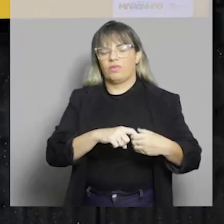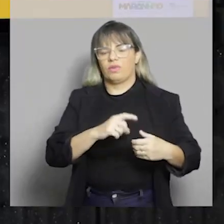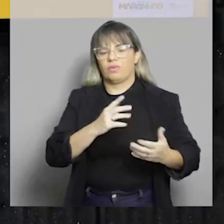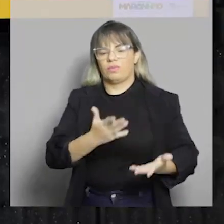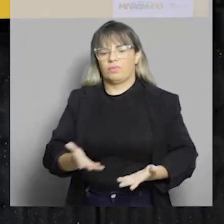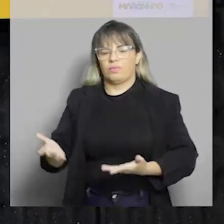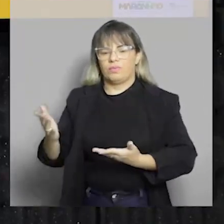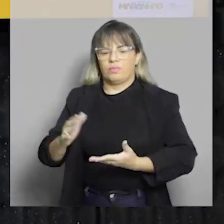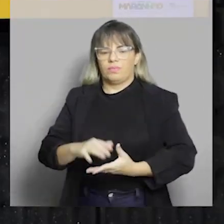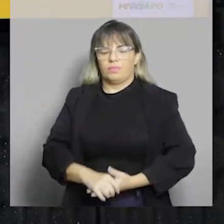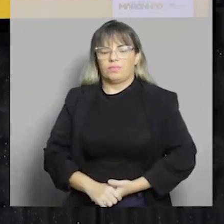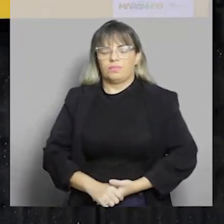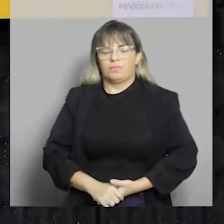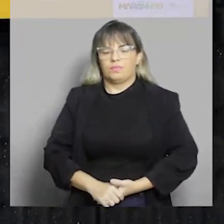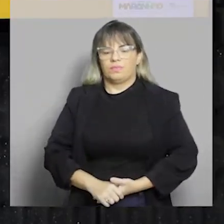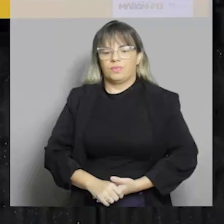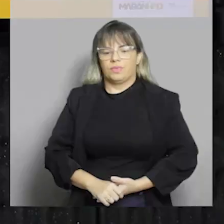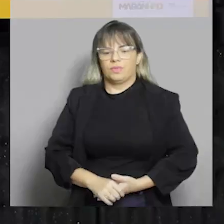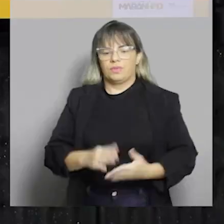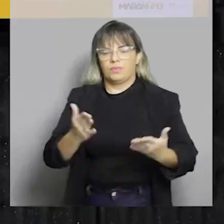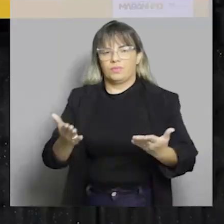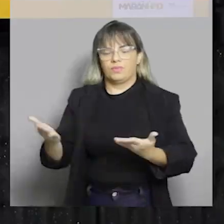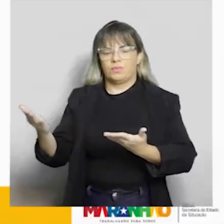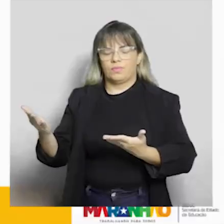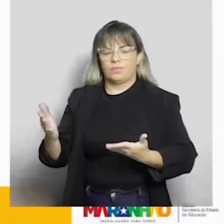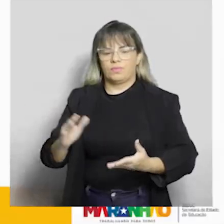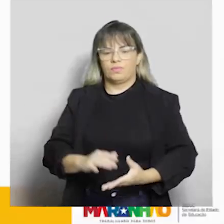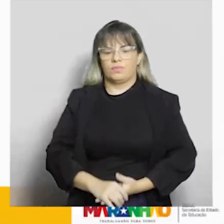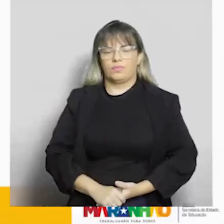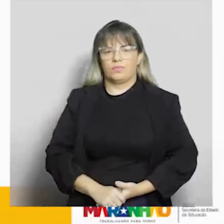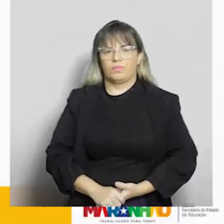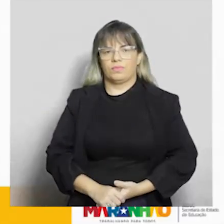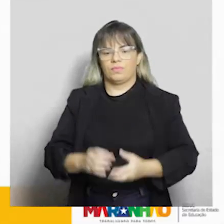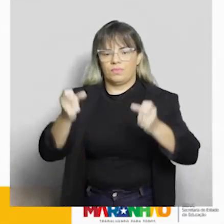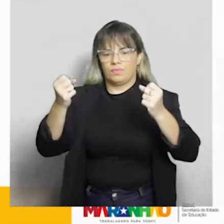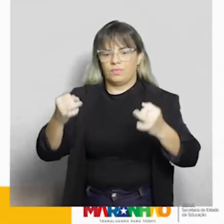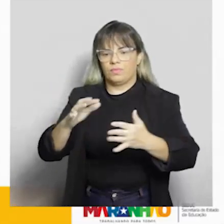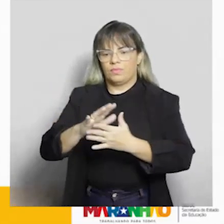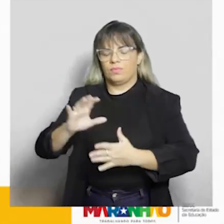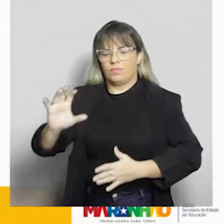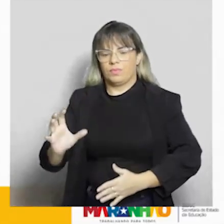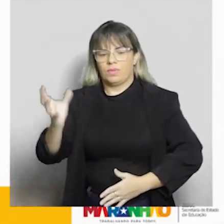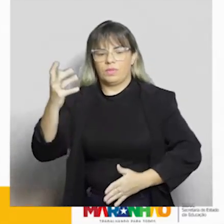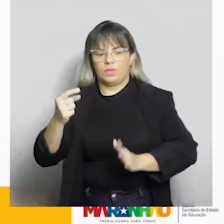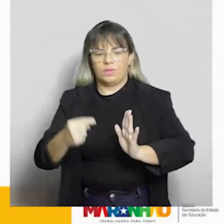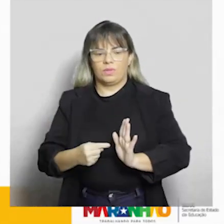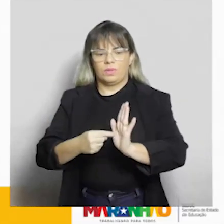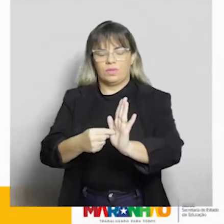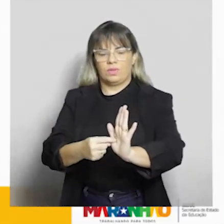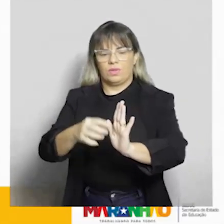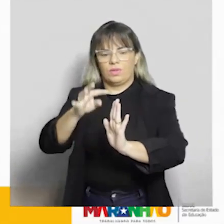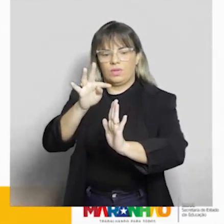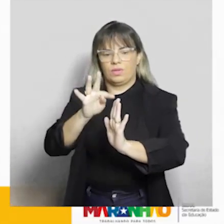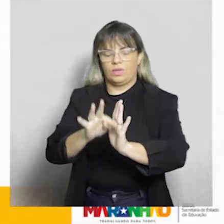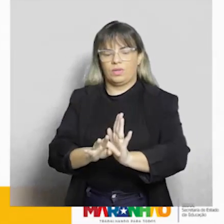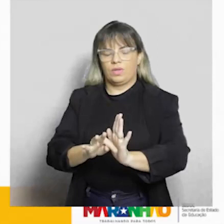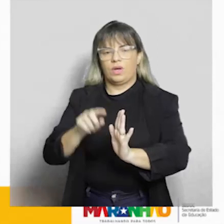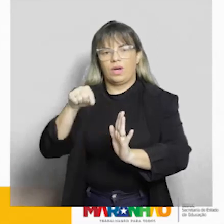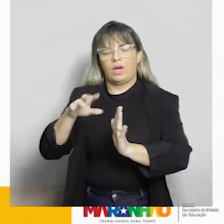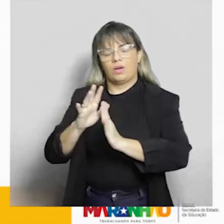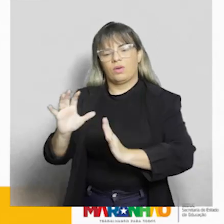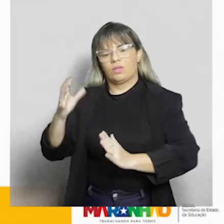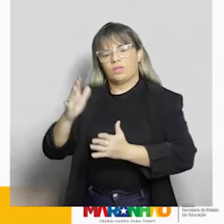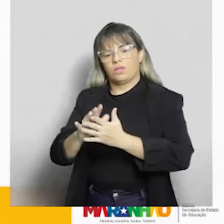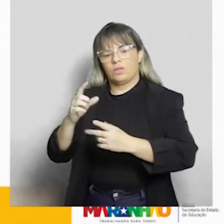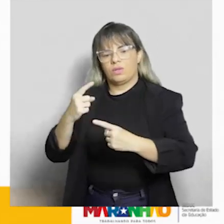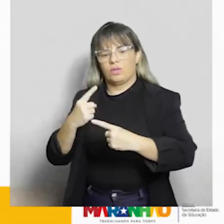tá? Vamos lá. Comando da questão, olha o que ele me diz. O fenômeno apresentado no texto ocorre